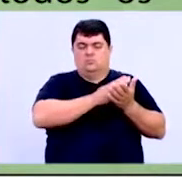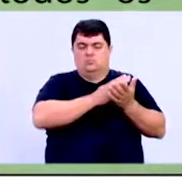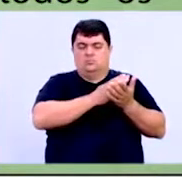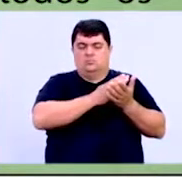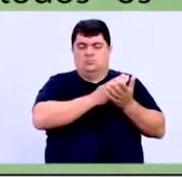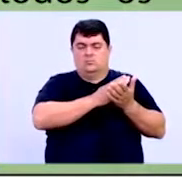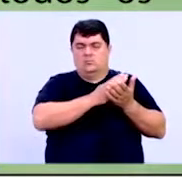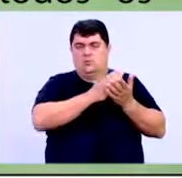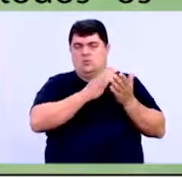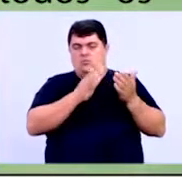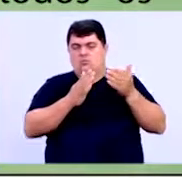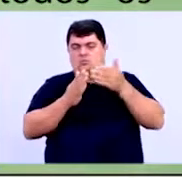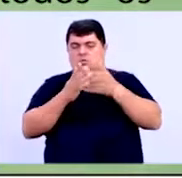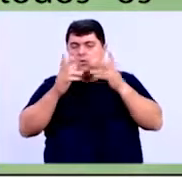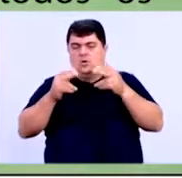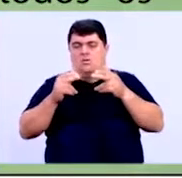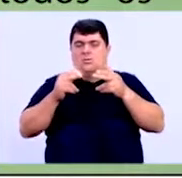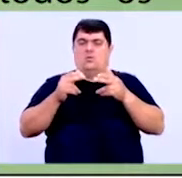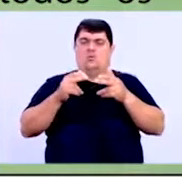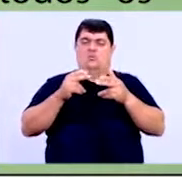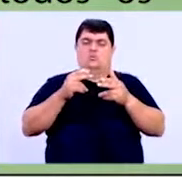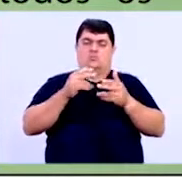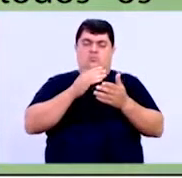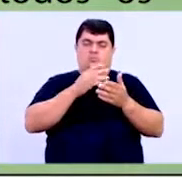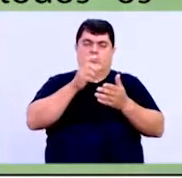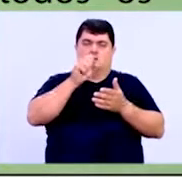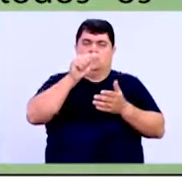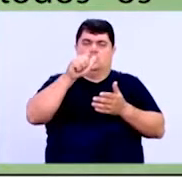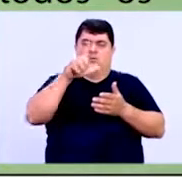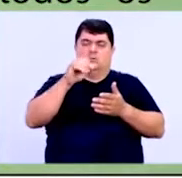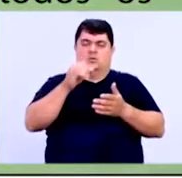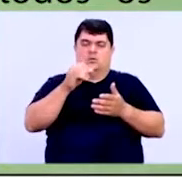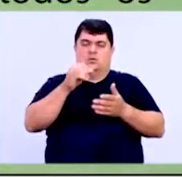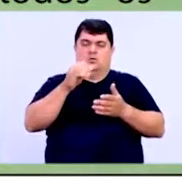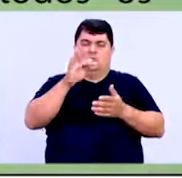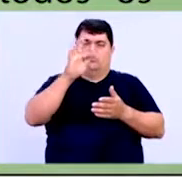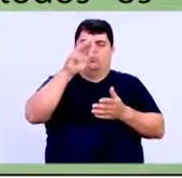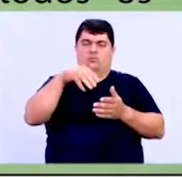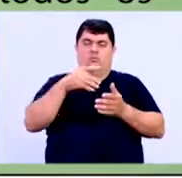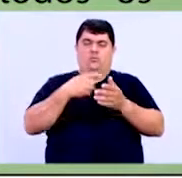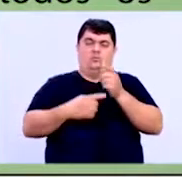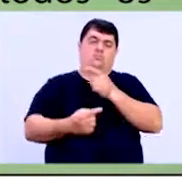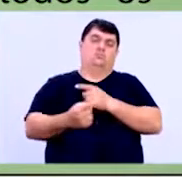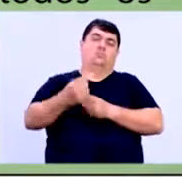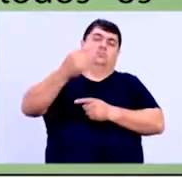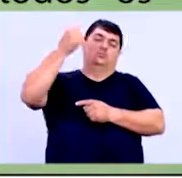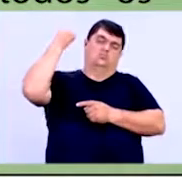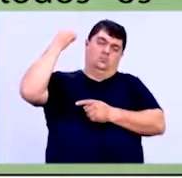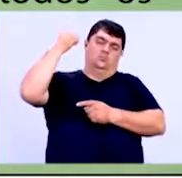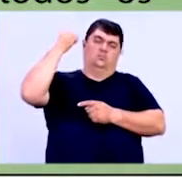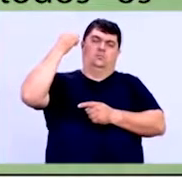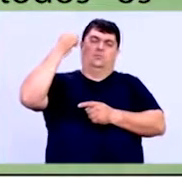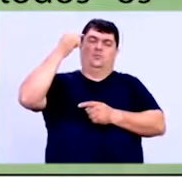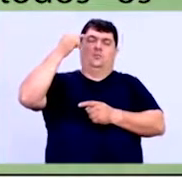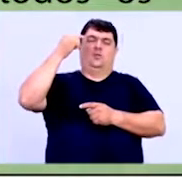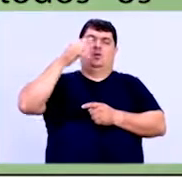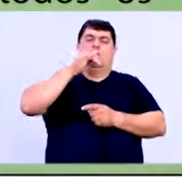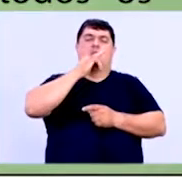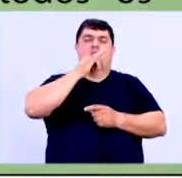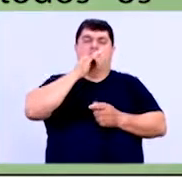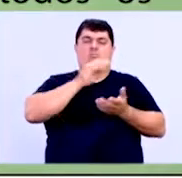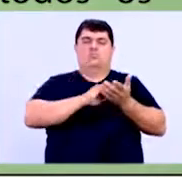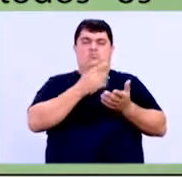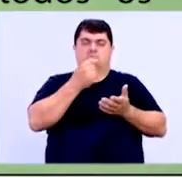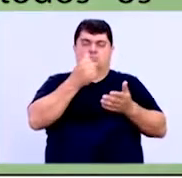período anterior. Saldo inicial é igual ao saldo final do